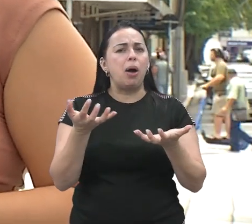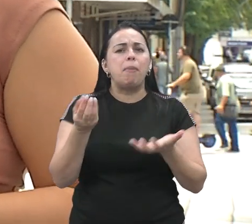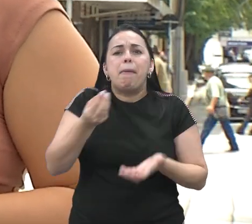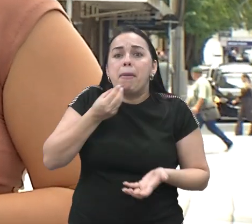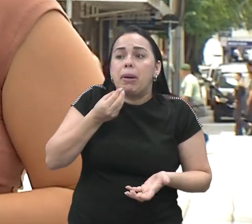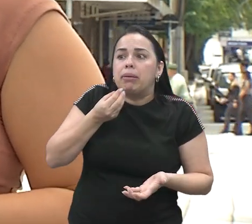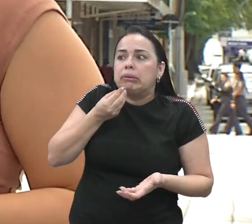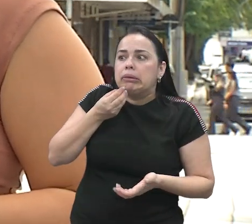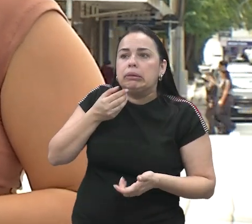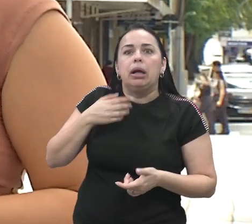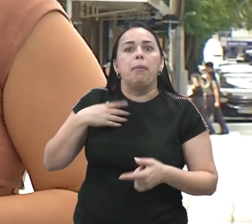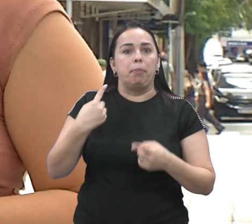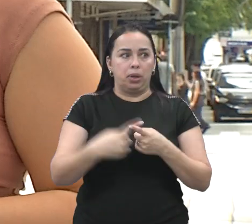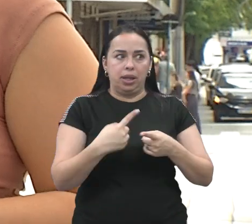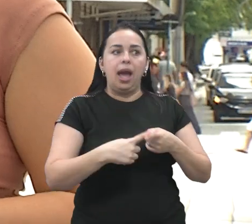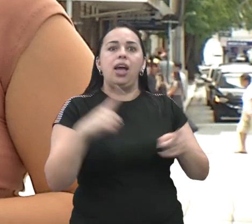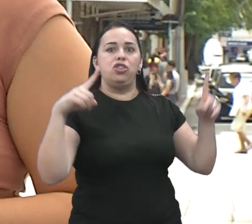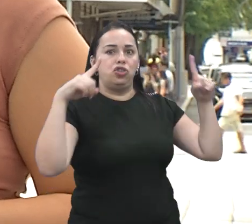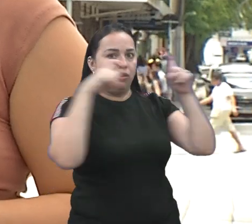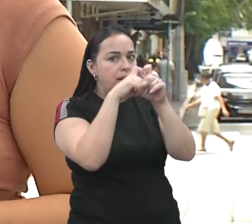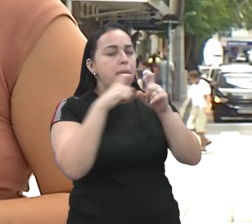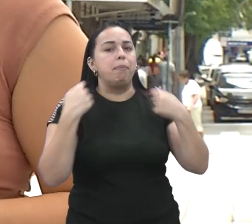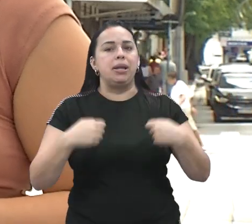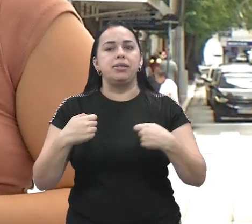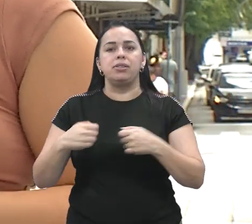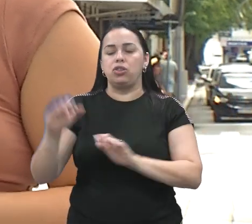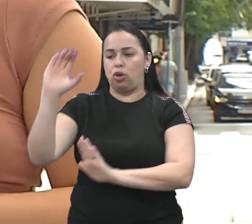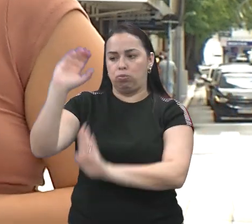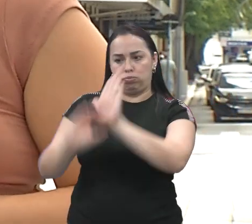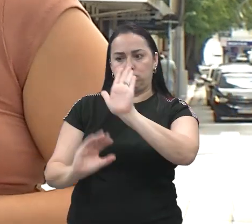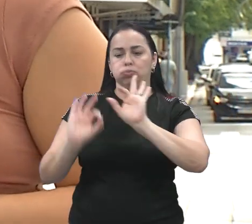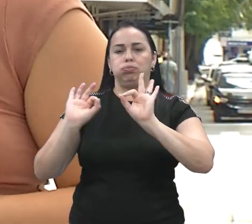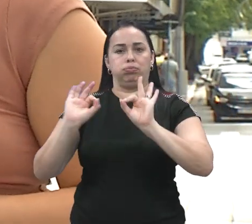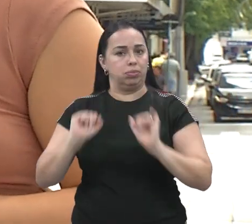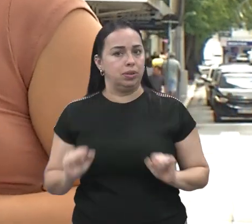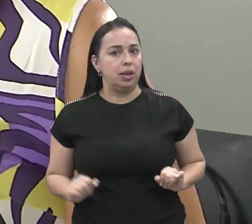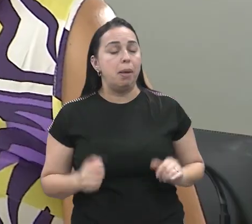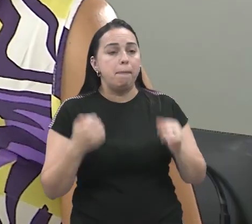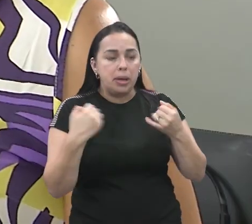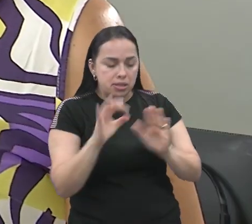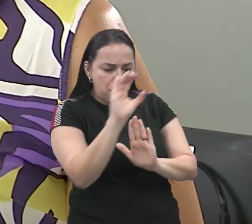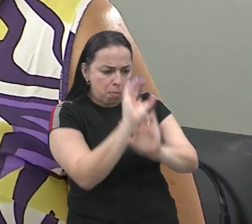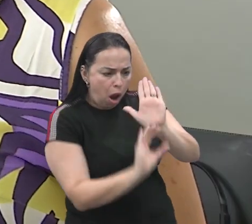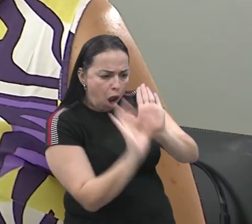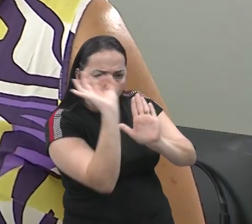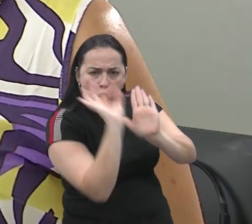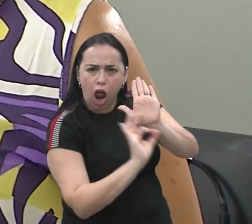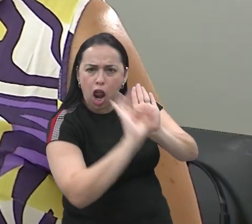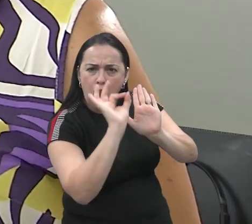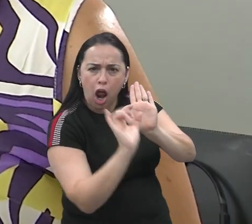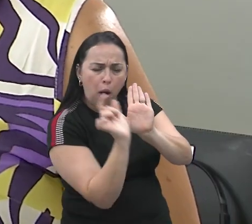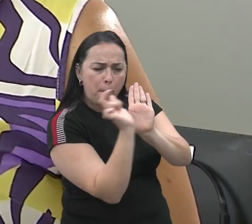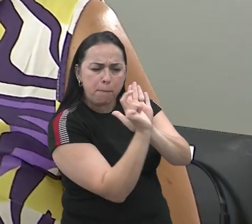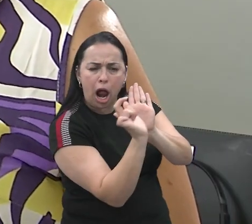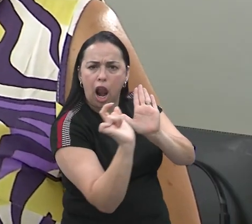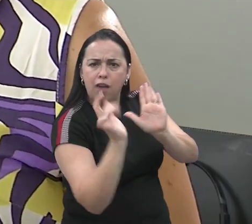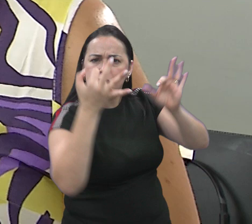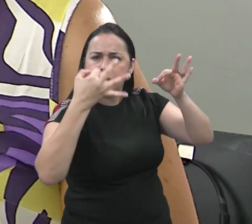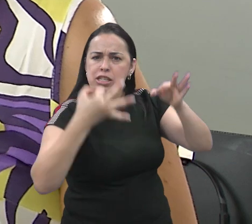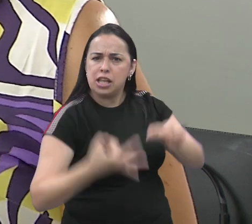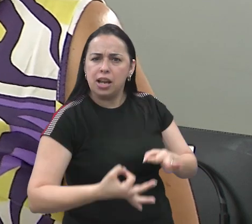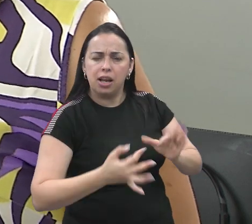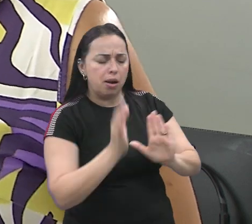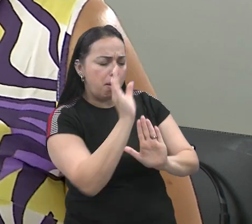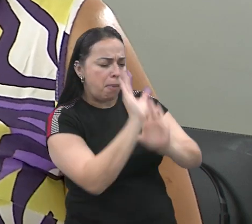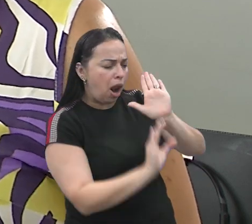quem busca por uma oportunidade em um mercado tão disputado, é preciso se destacar. Primeiramente, você tem que fazer um currículo bem elaborado,